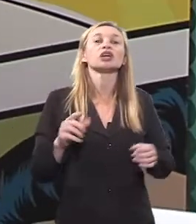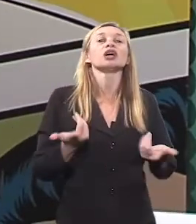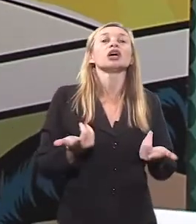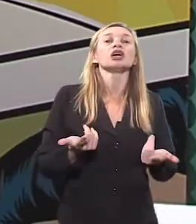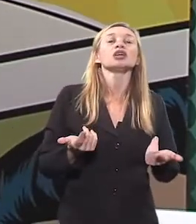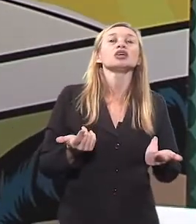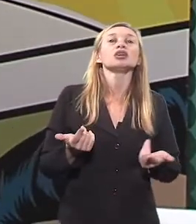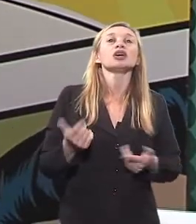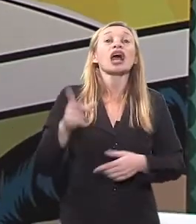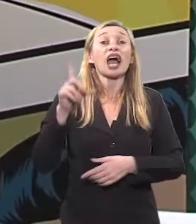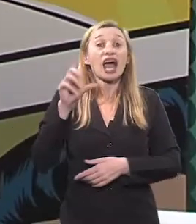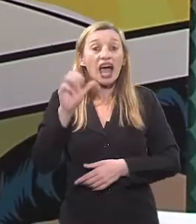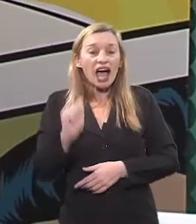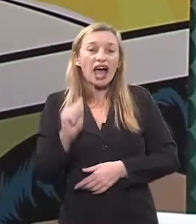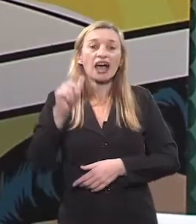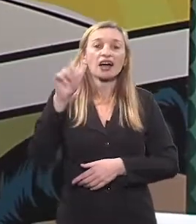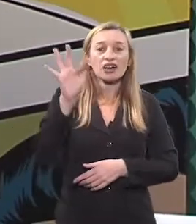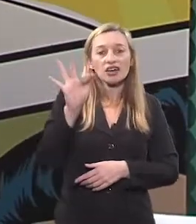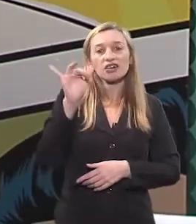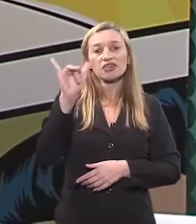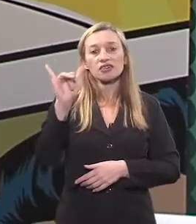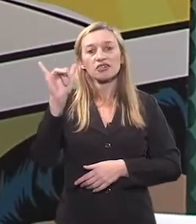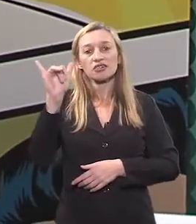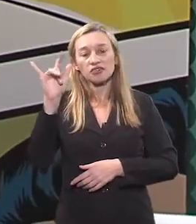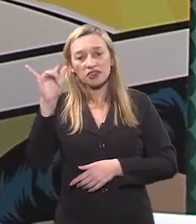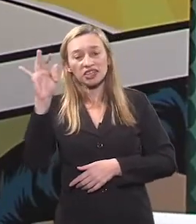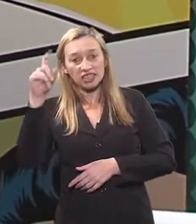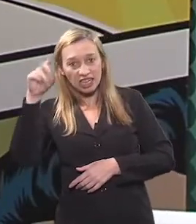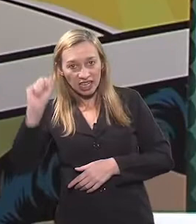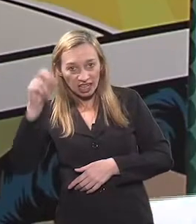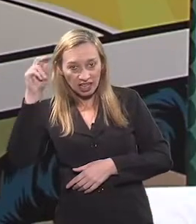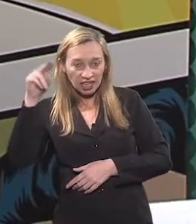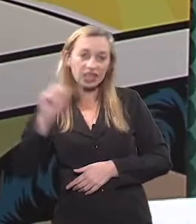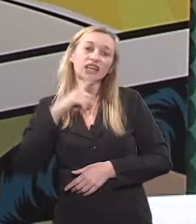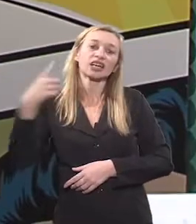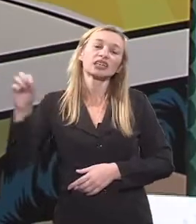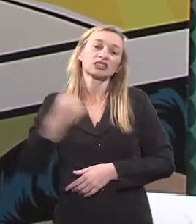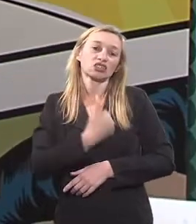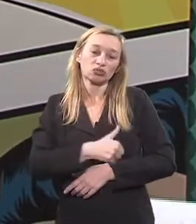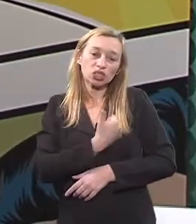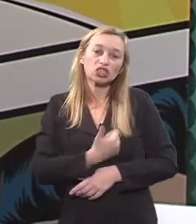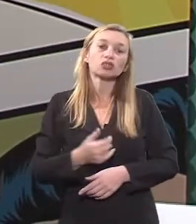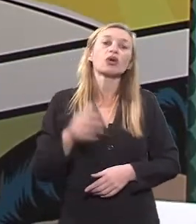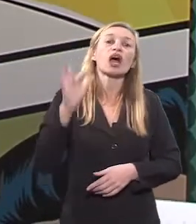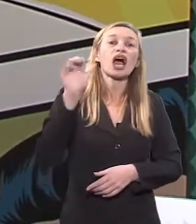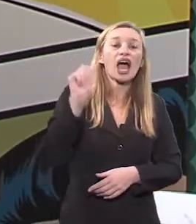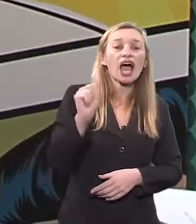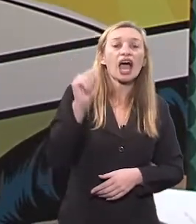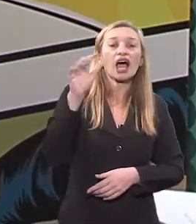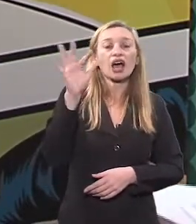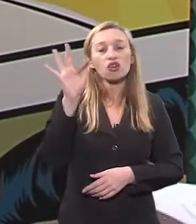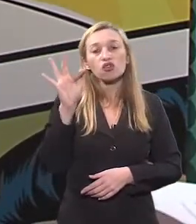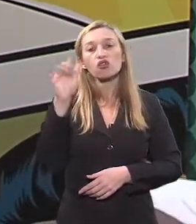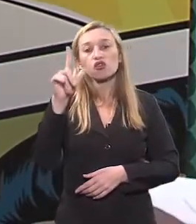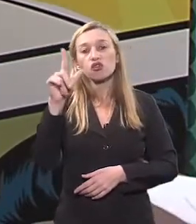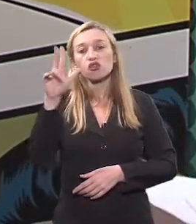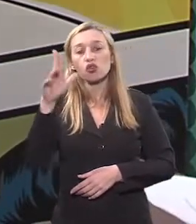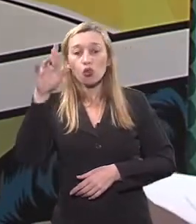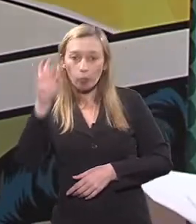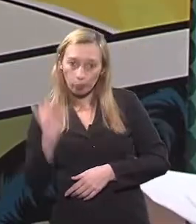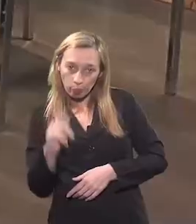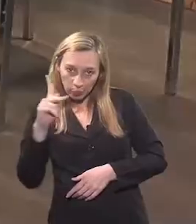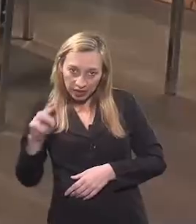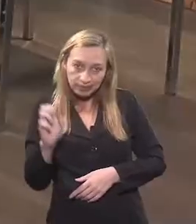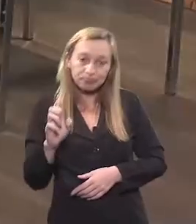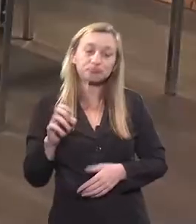Zona Oeste, a Flidan, Feira Literária de São João de Meriti, a FLUP, né, com